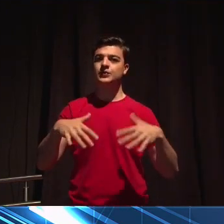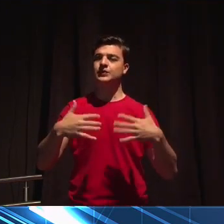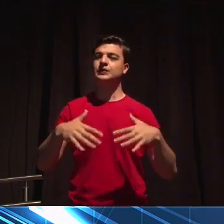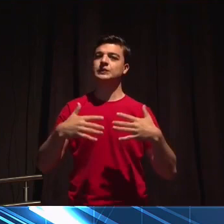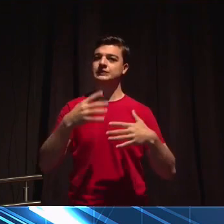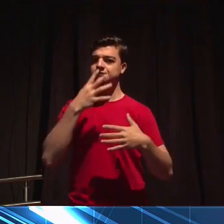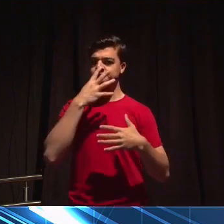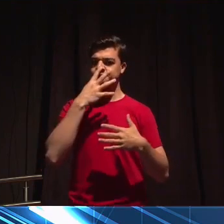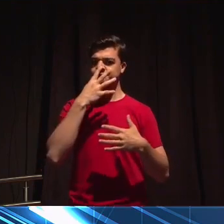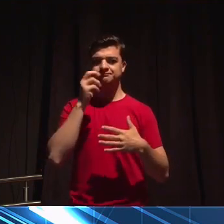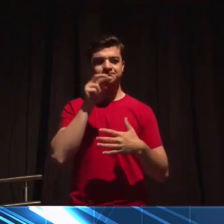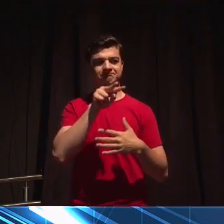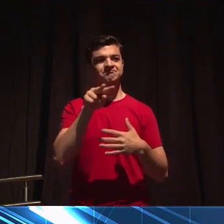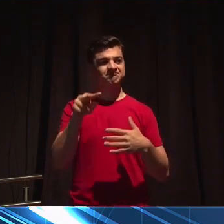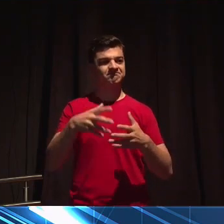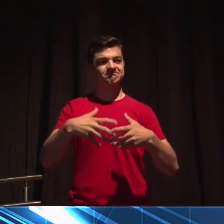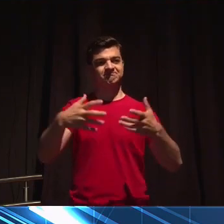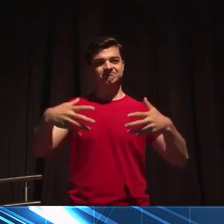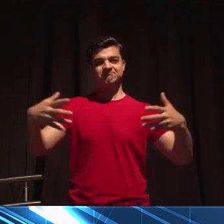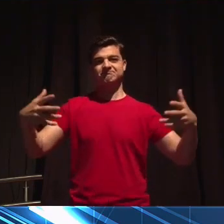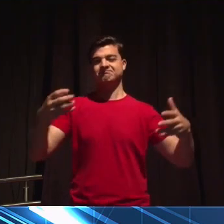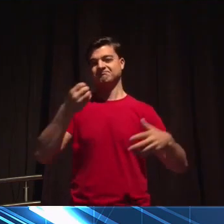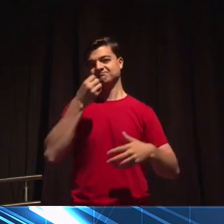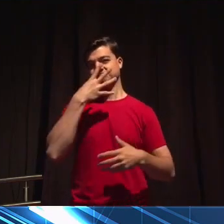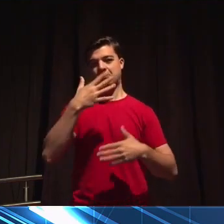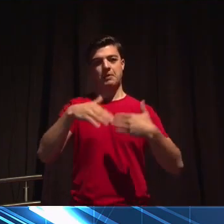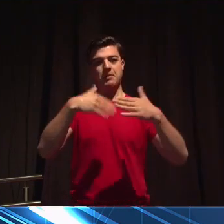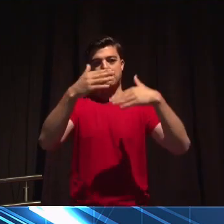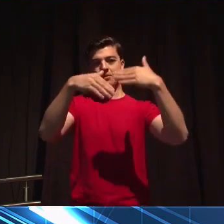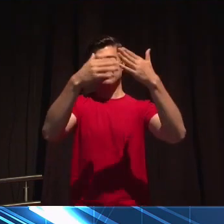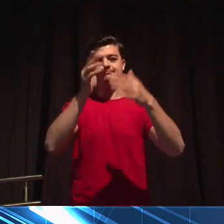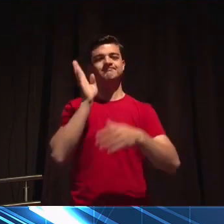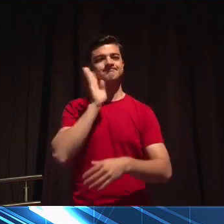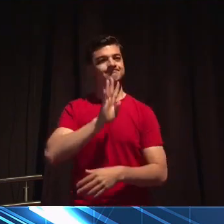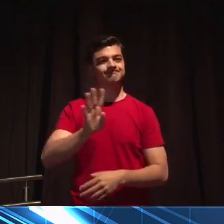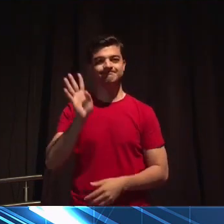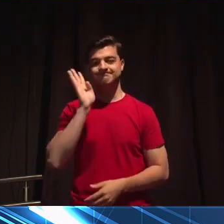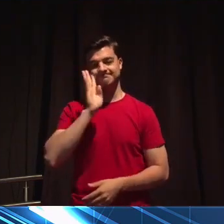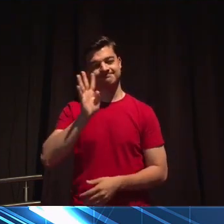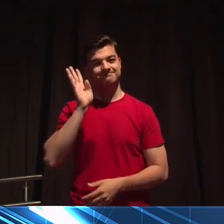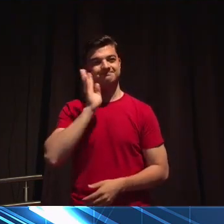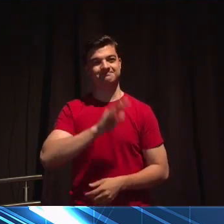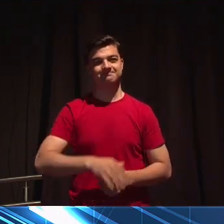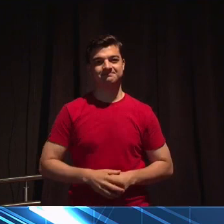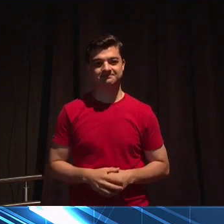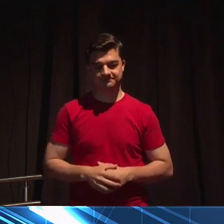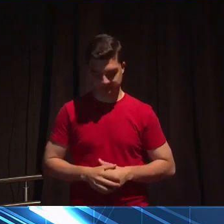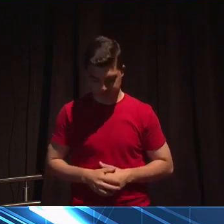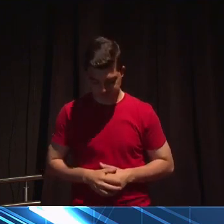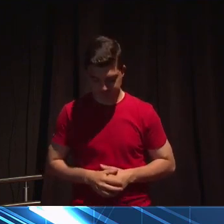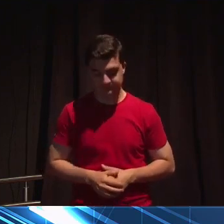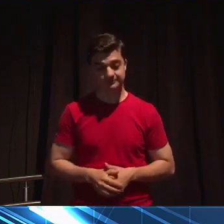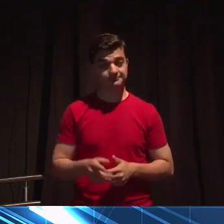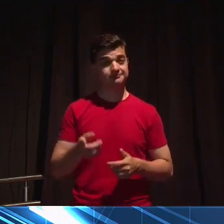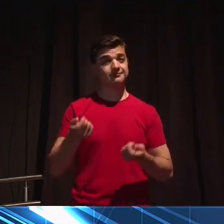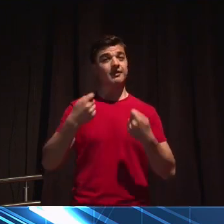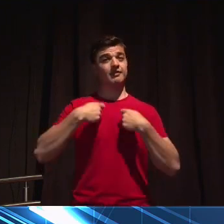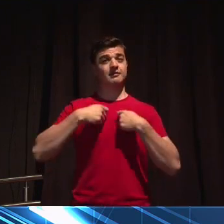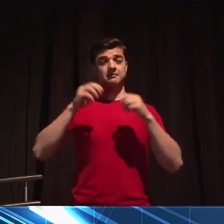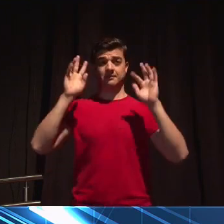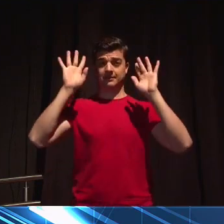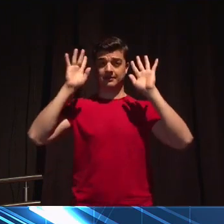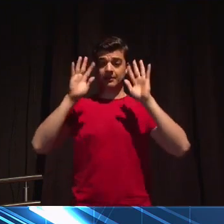de ver como as coisas são massa, assim, né? Então acho que fica uma coisa para nós pensar, é que tecnologia